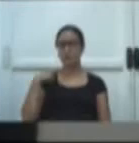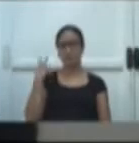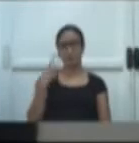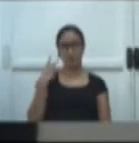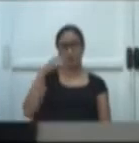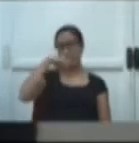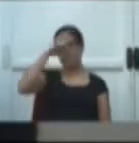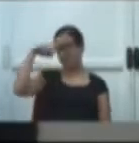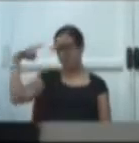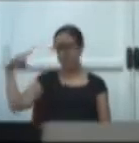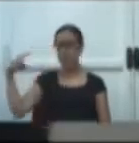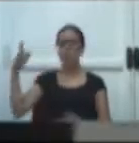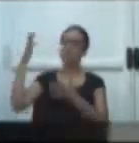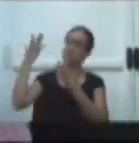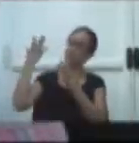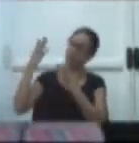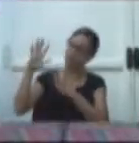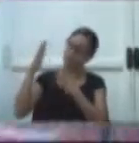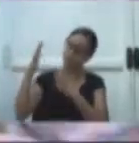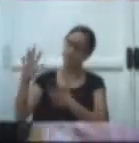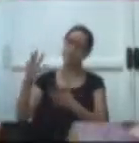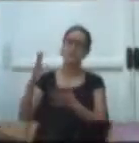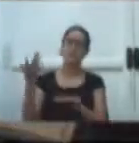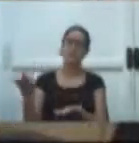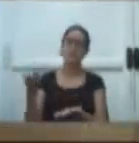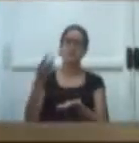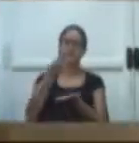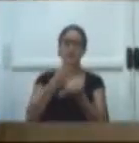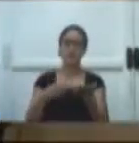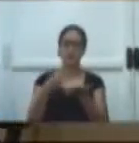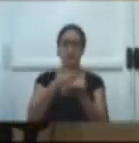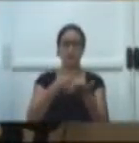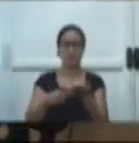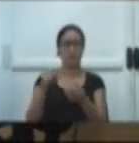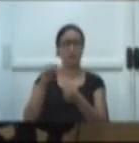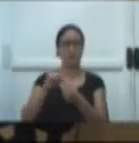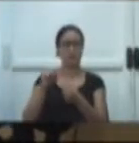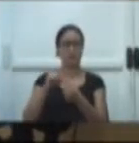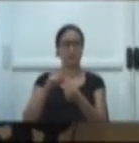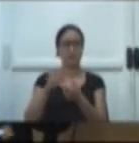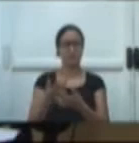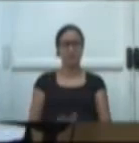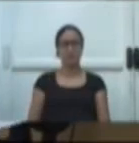Excelência pela realização desse requerimento. Mas eu gostaria